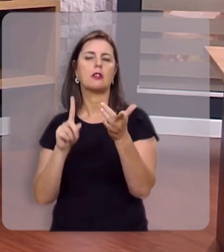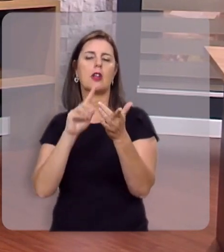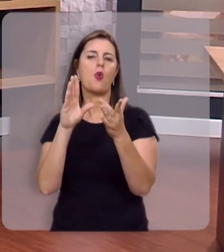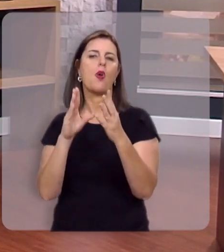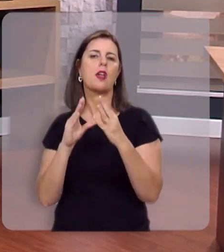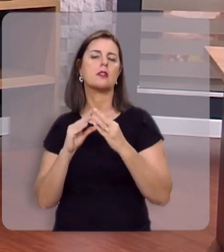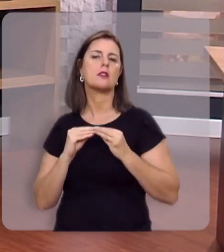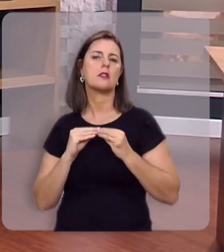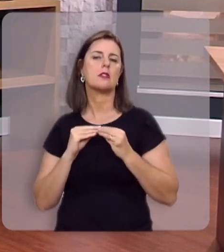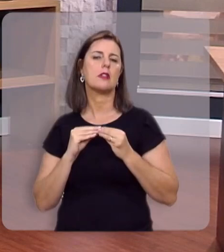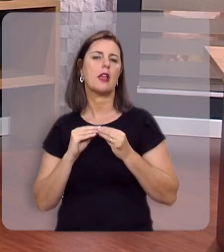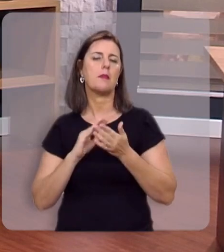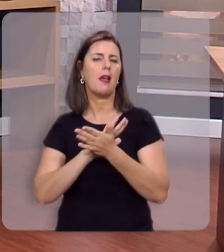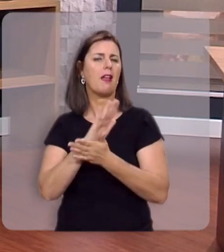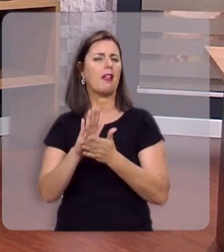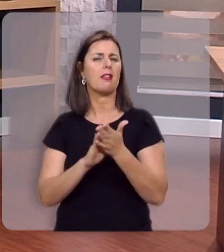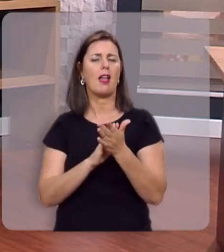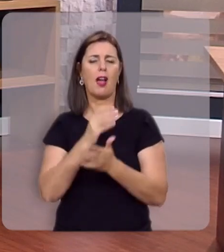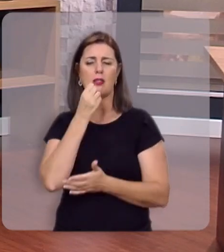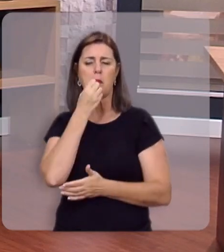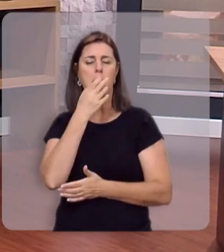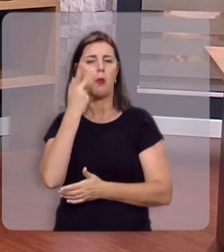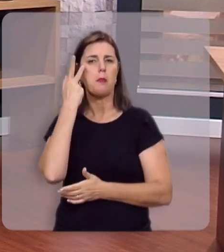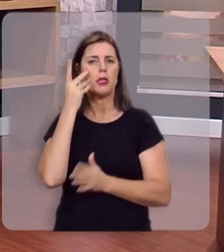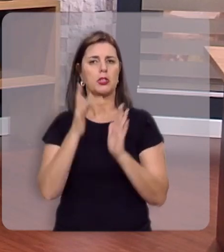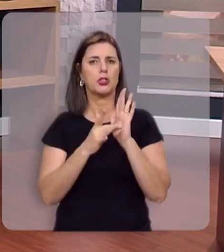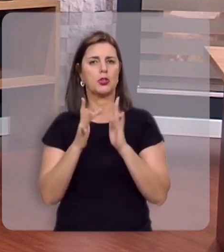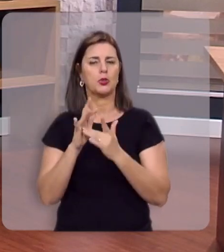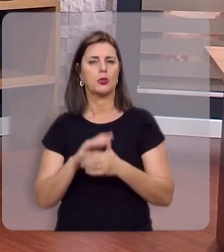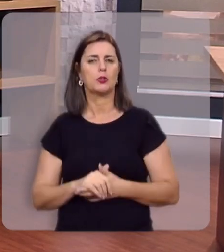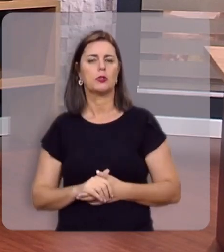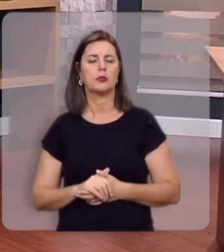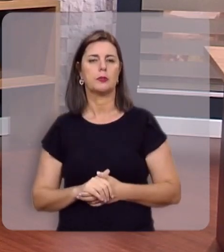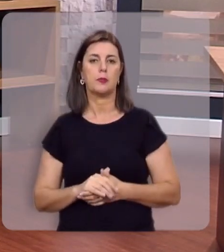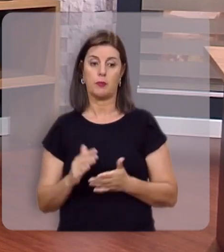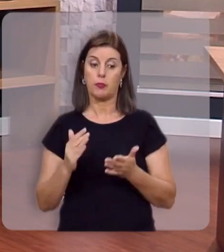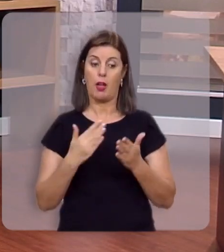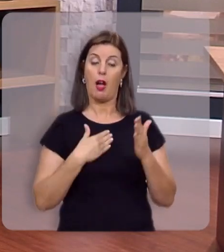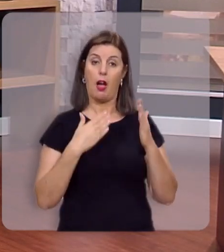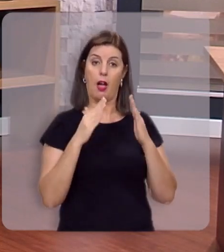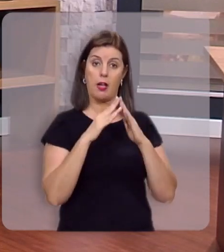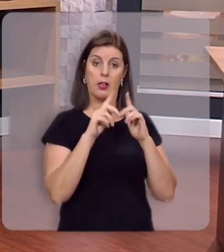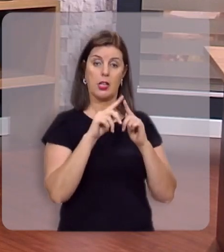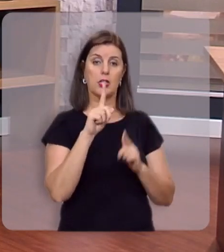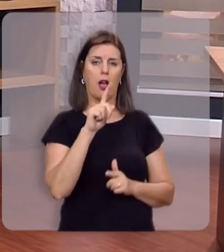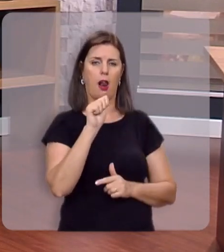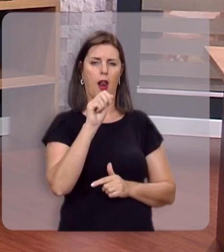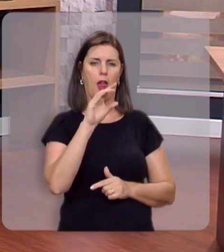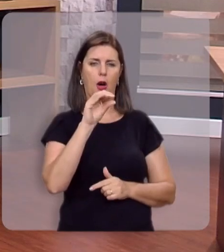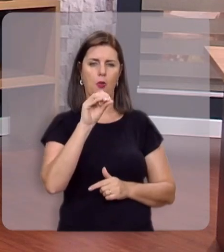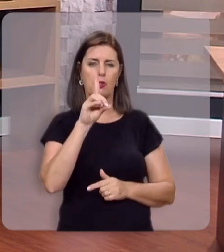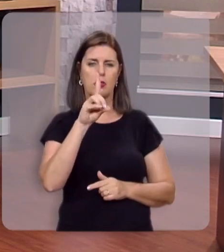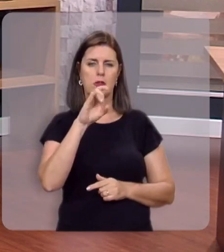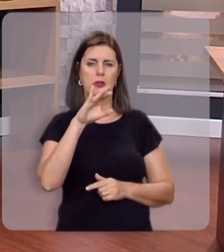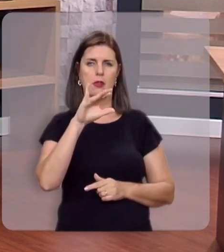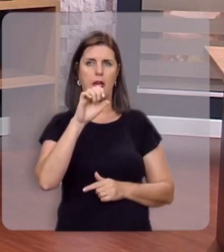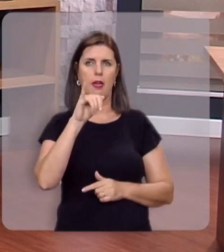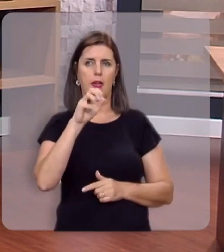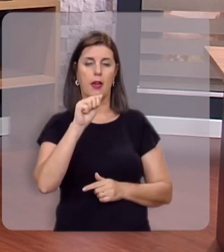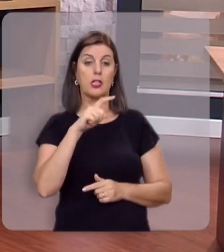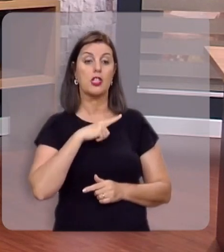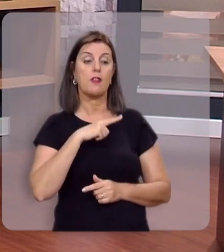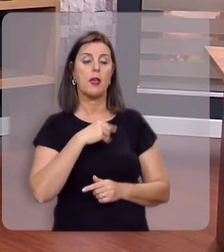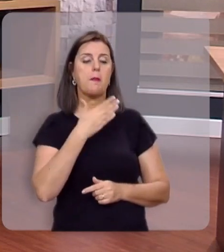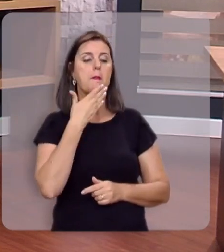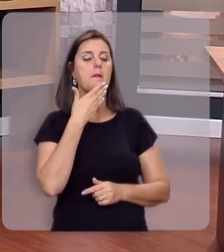não recebe nenhum elogio de Jesus. Muito embora a igreja de Laodiceia tivesse